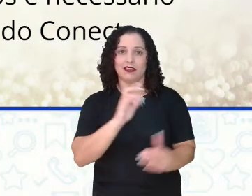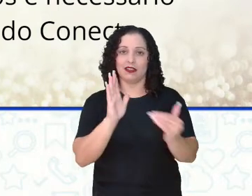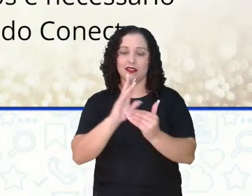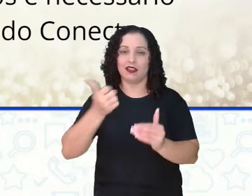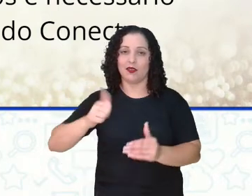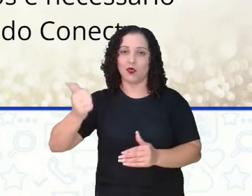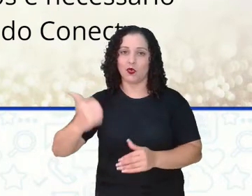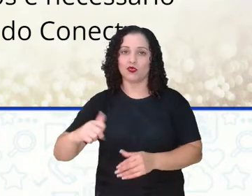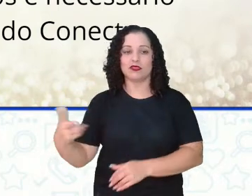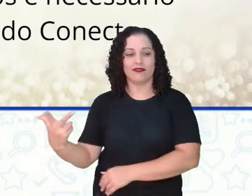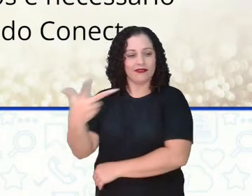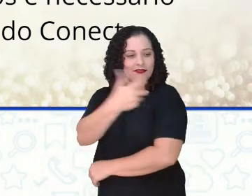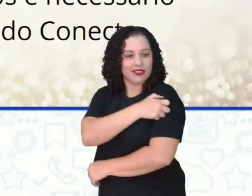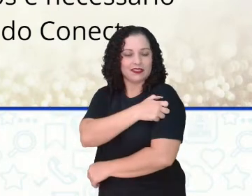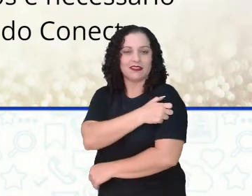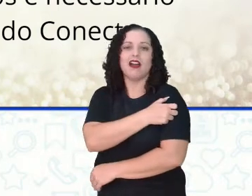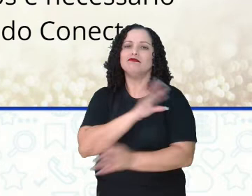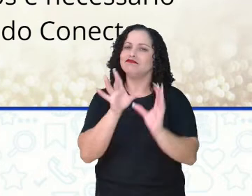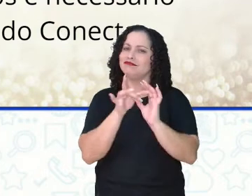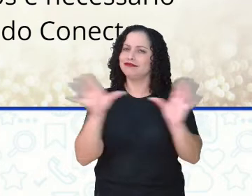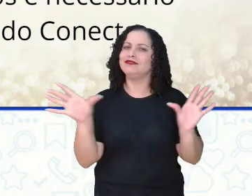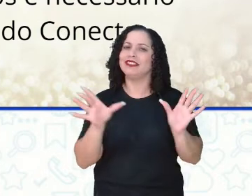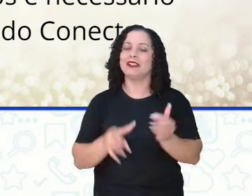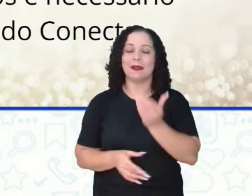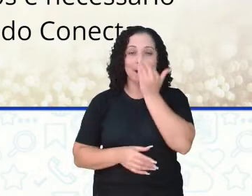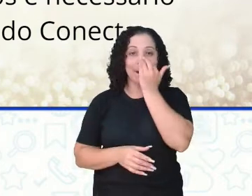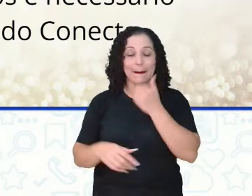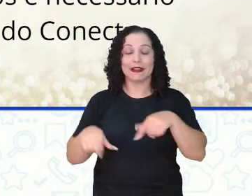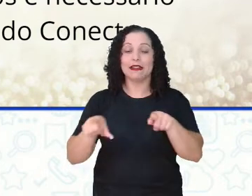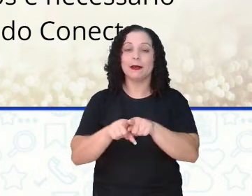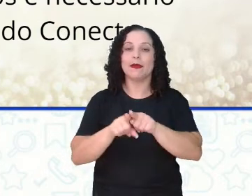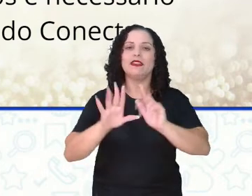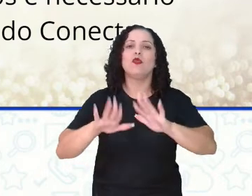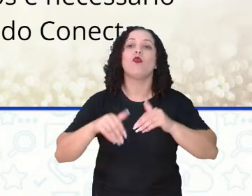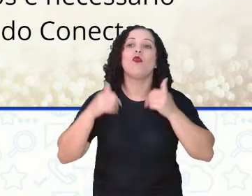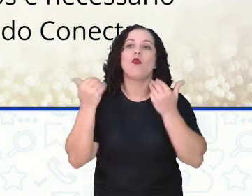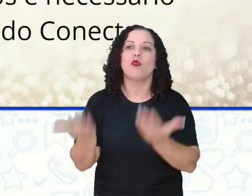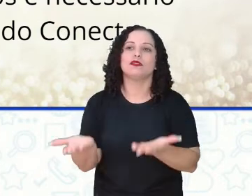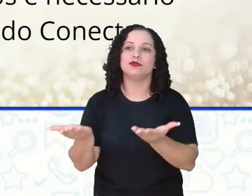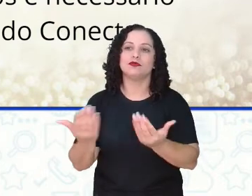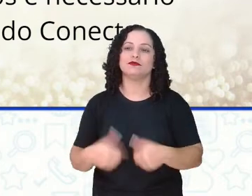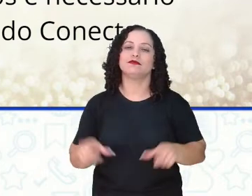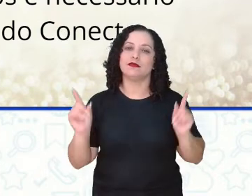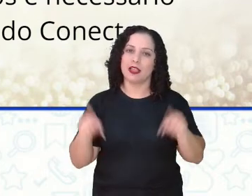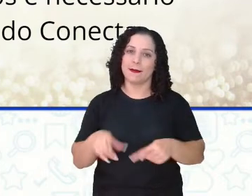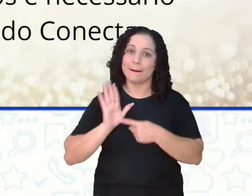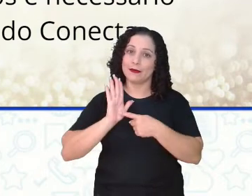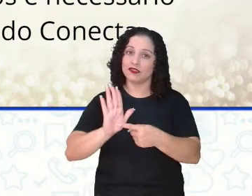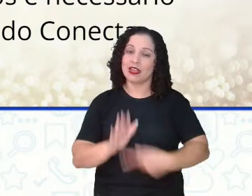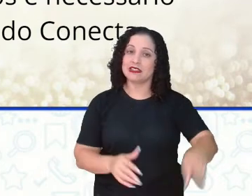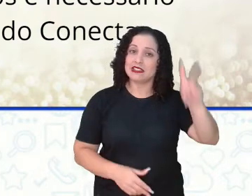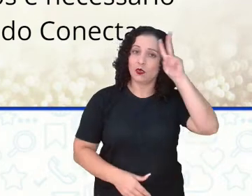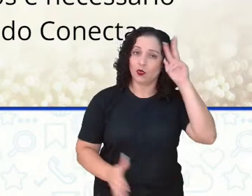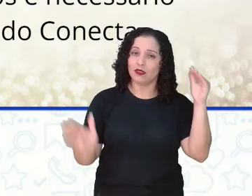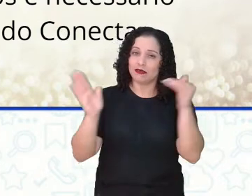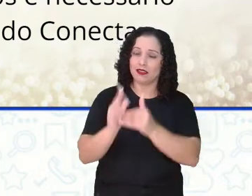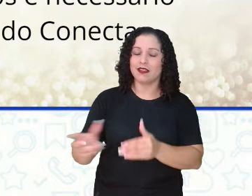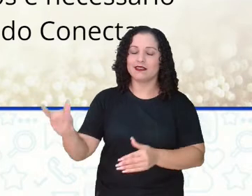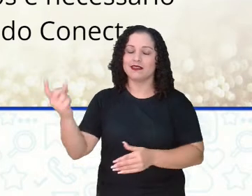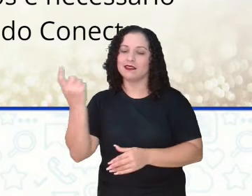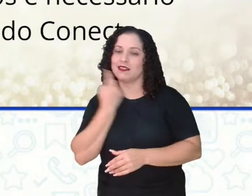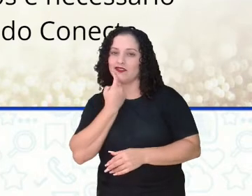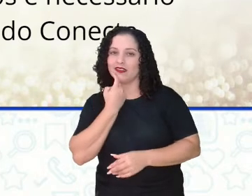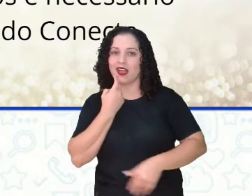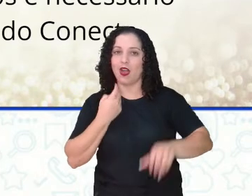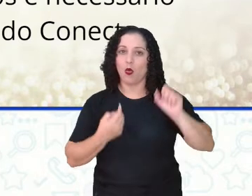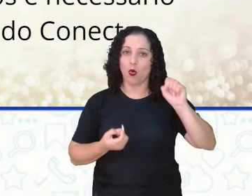os imunizantes. Há mais uma informação de quando, ó. E aí especifica, de segunda a sexta, das 8 às 16.